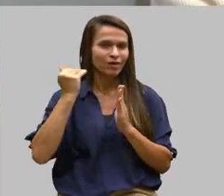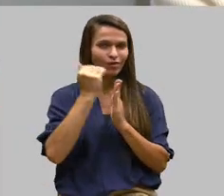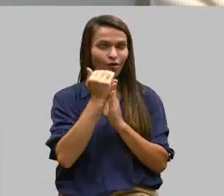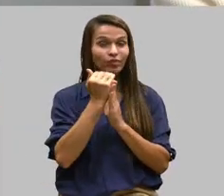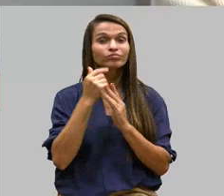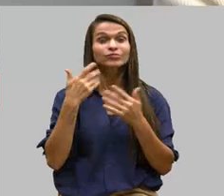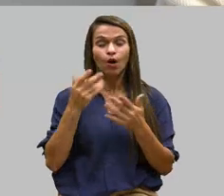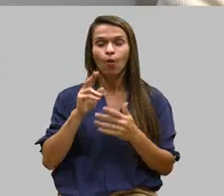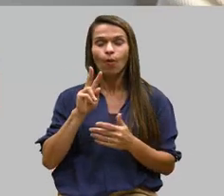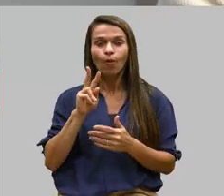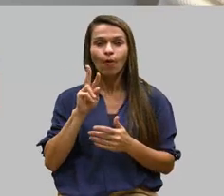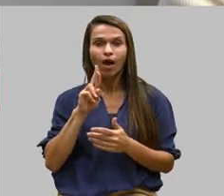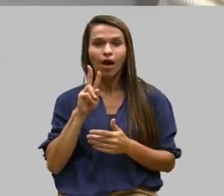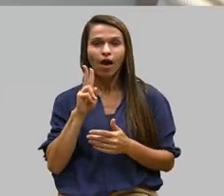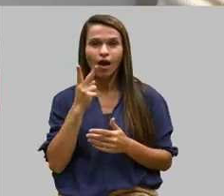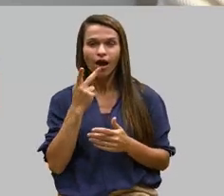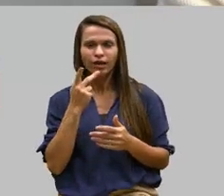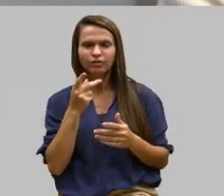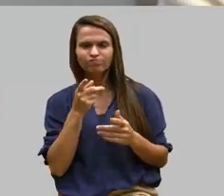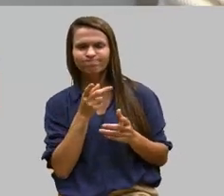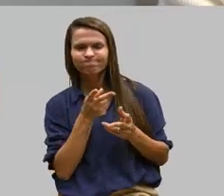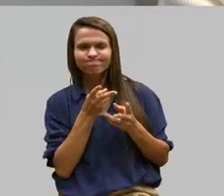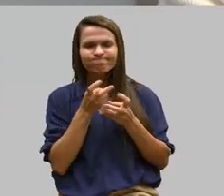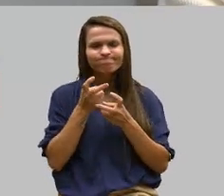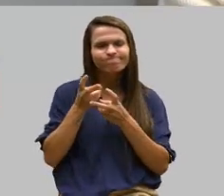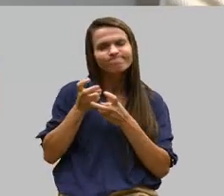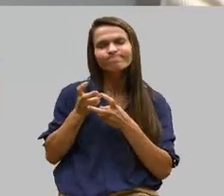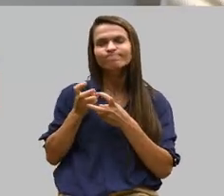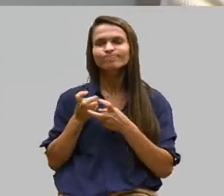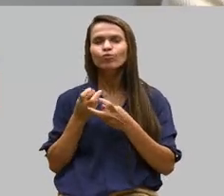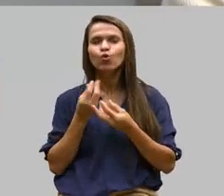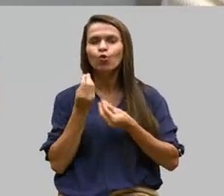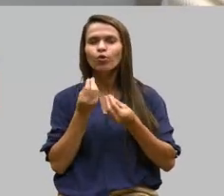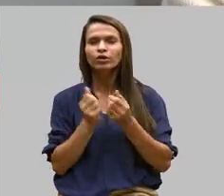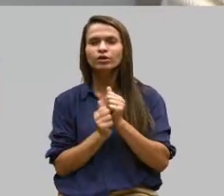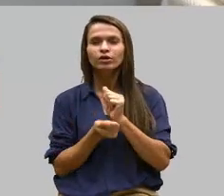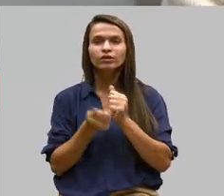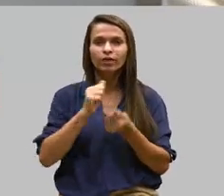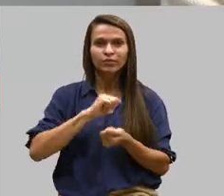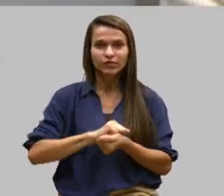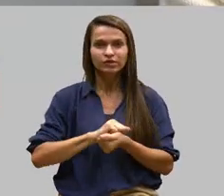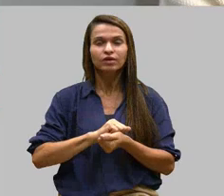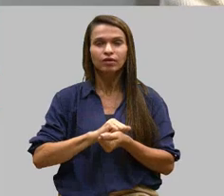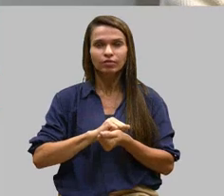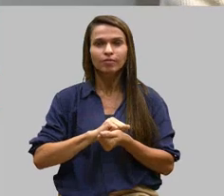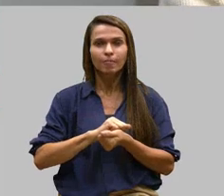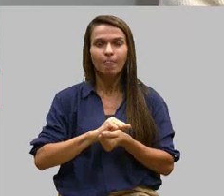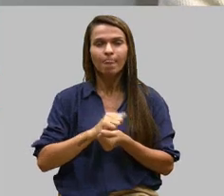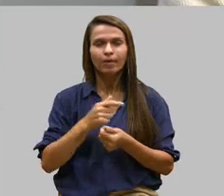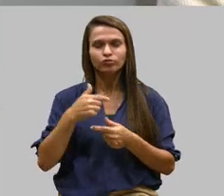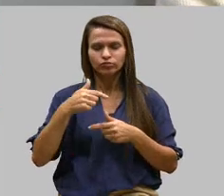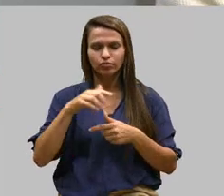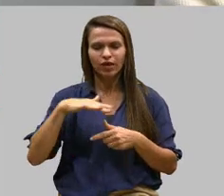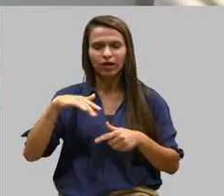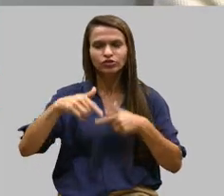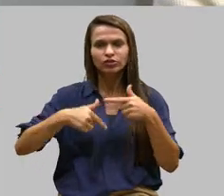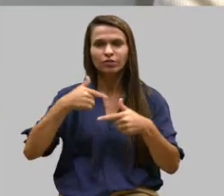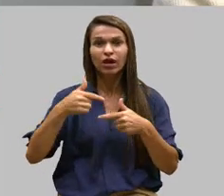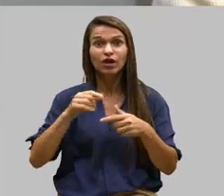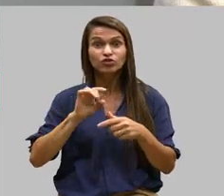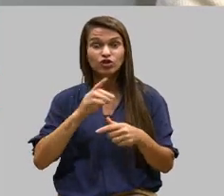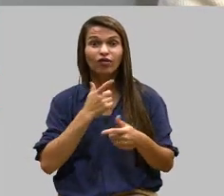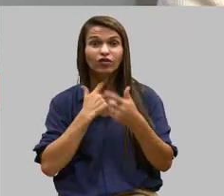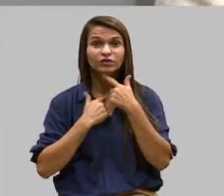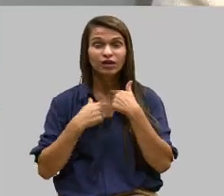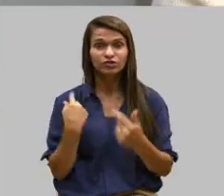começa com essa concepção da dificuldade adaptação porque a inclusão no mercado de trabalho não basta apenas a vontade Nossa enquanto